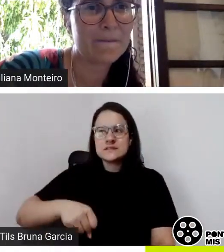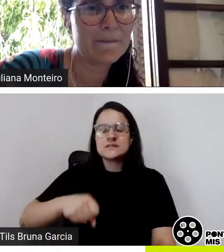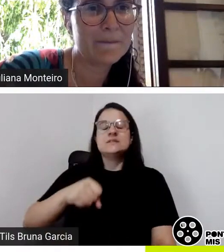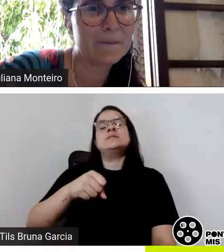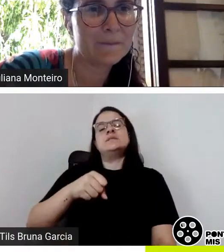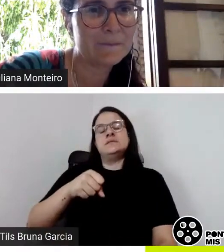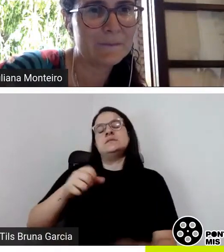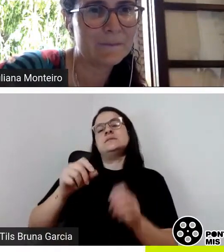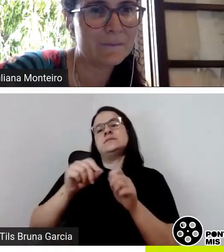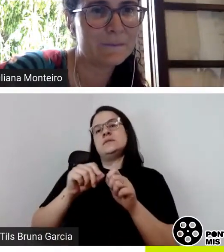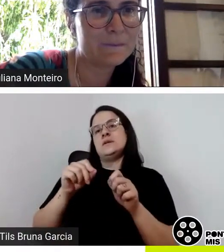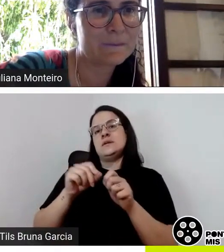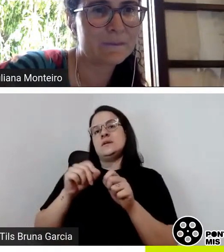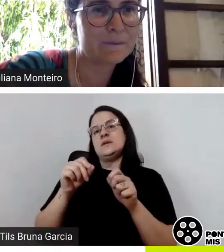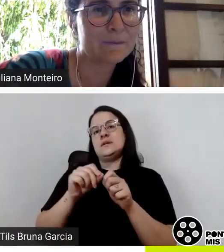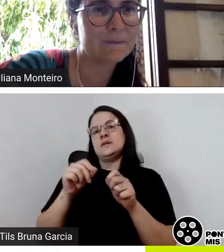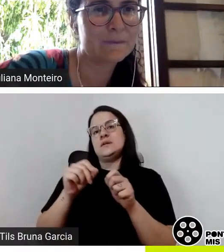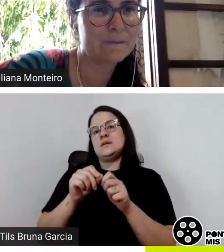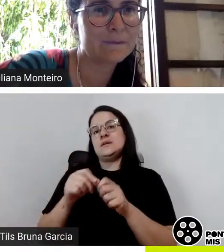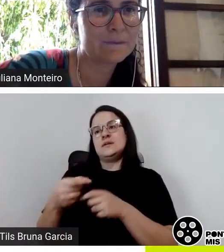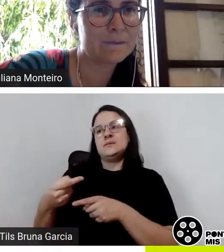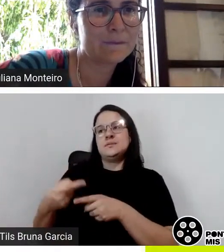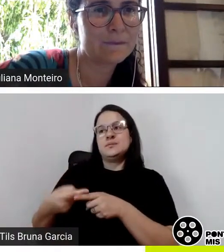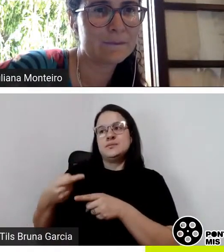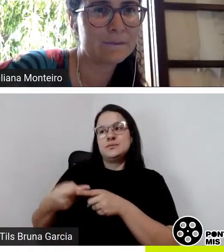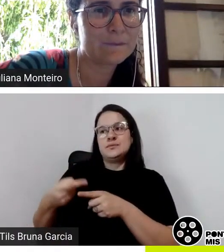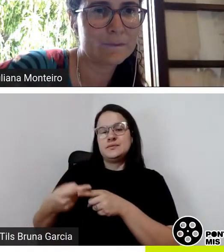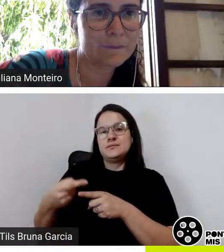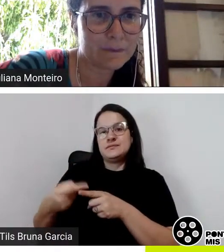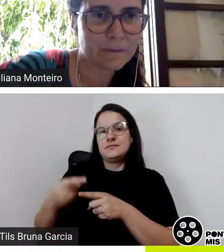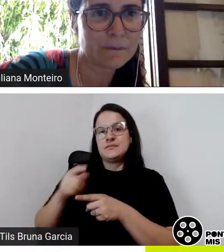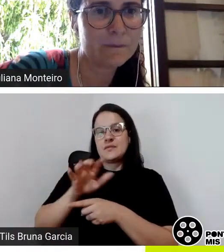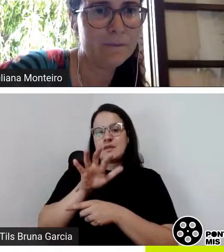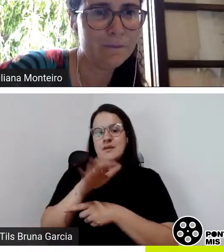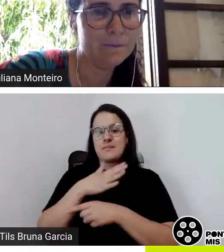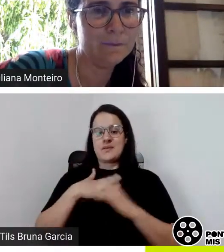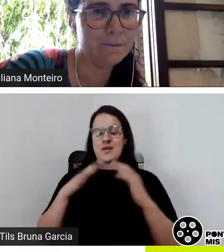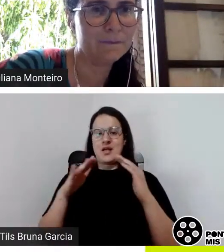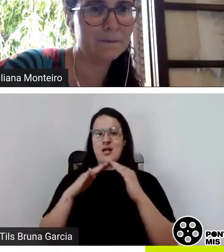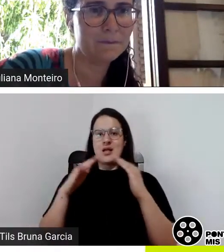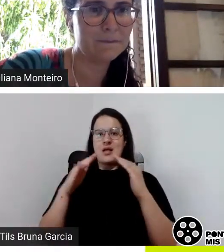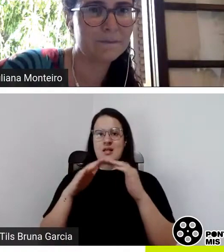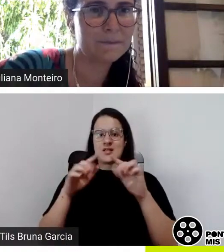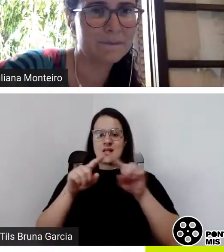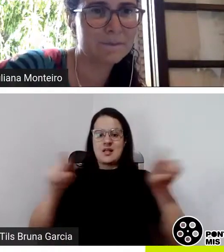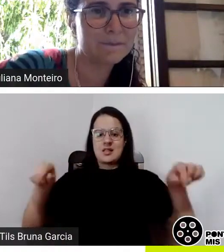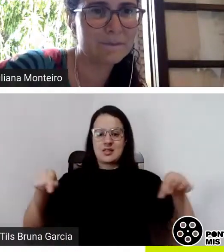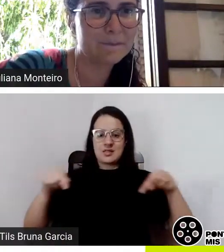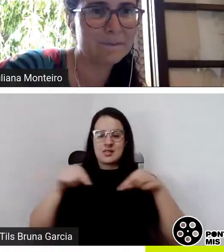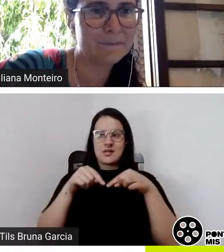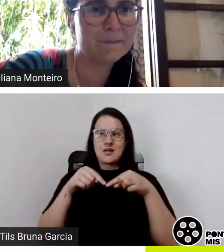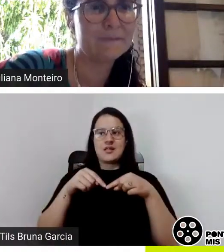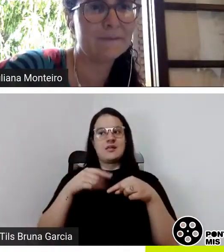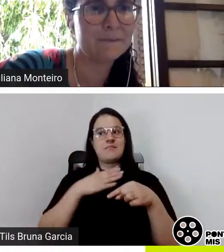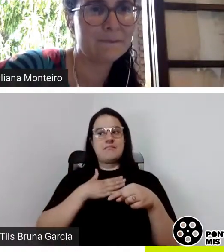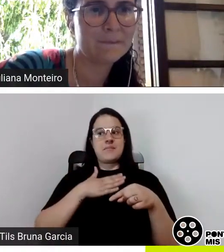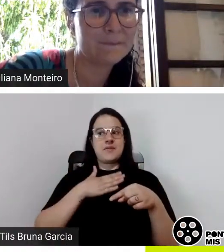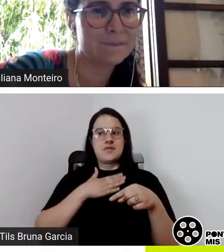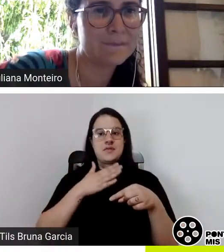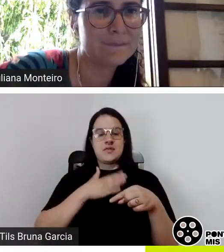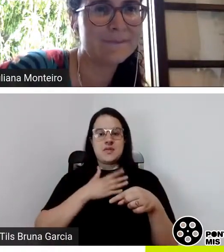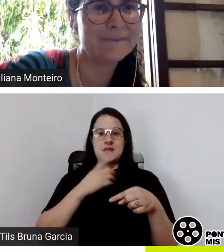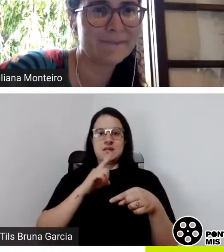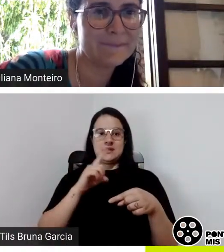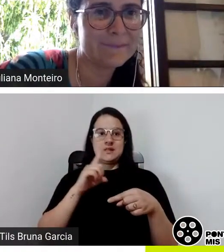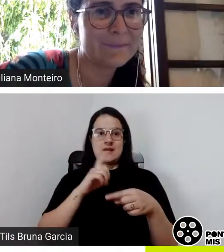mão, acho, e eu filmei aqui em casa, nesta sala onde eu estou, e fiz um curta aqui, mandando para o